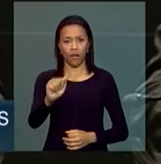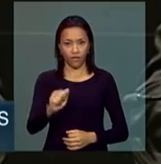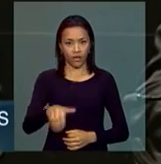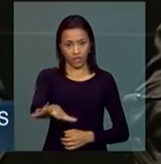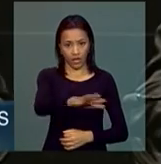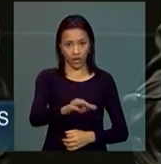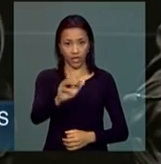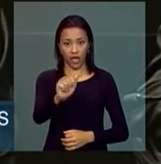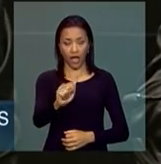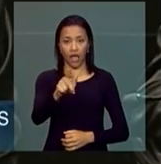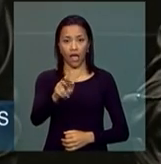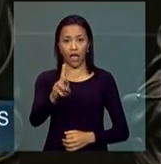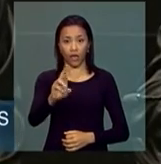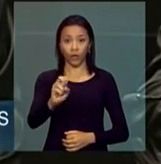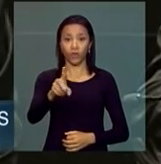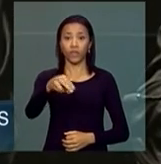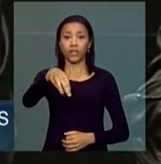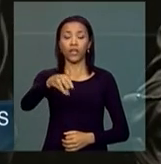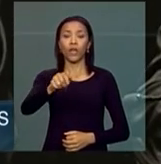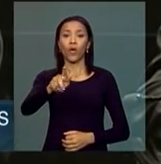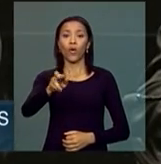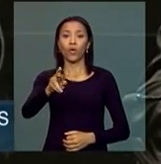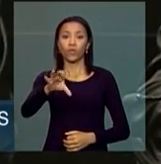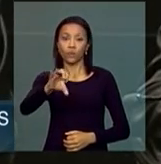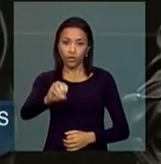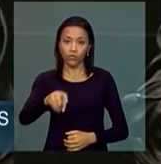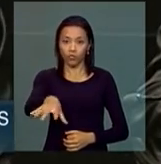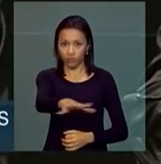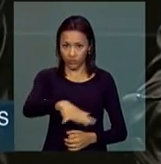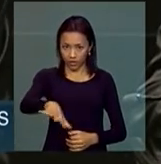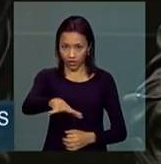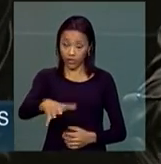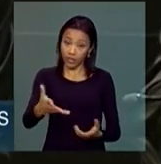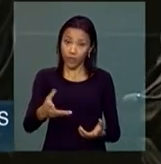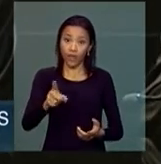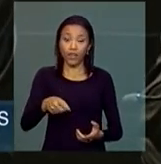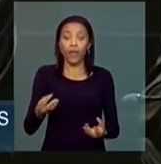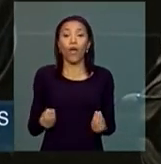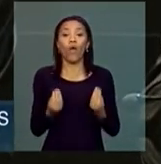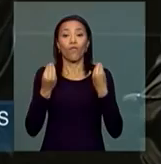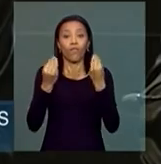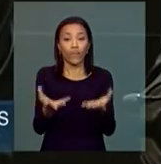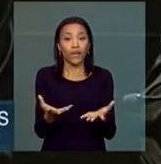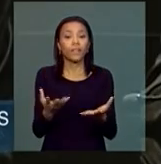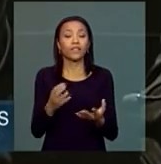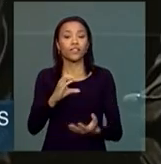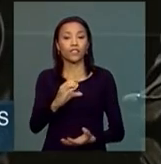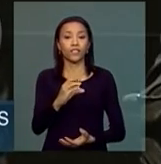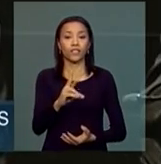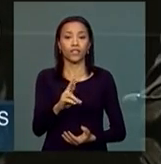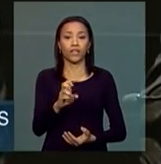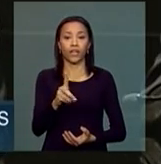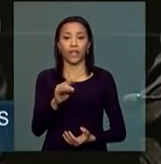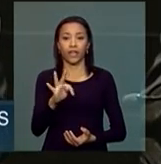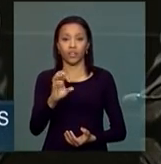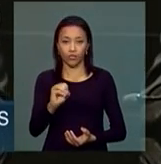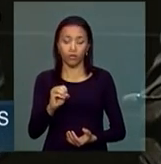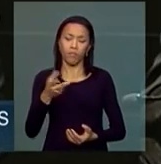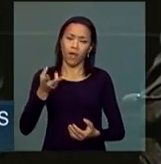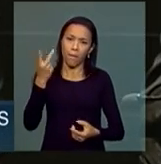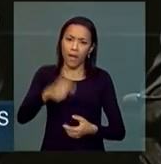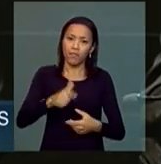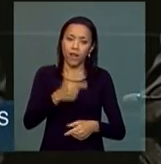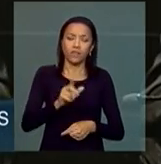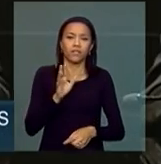da Agência Nacional de Assistência Técnica e Extensão Rural. Então, ter oferta de crédito para aumentar a capacidade de investimento